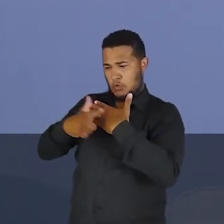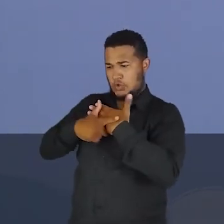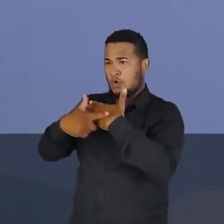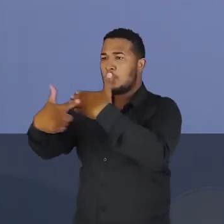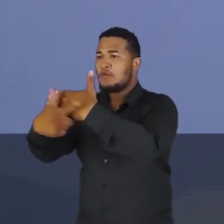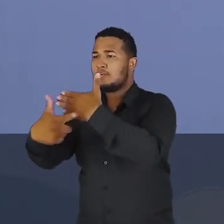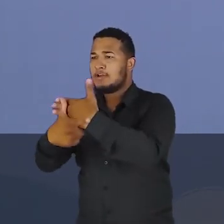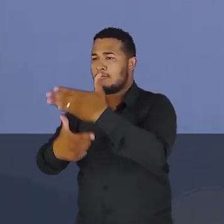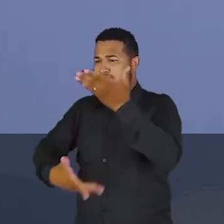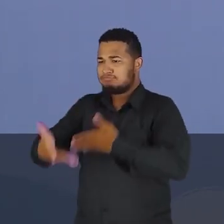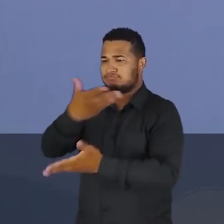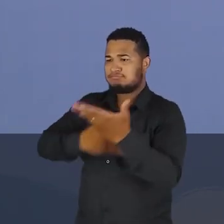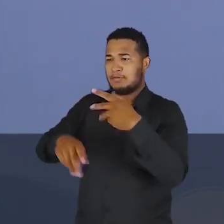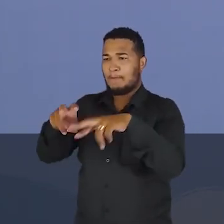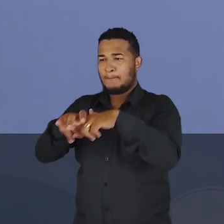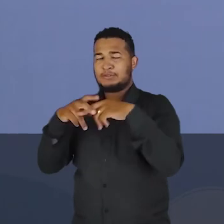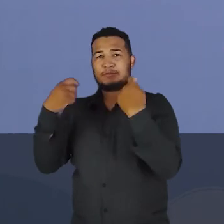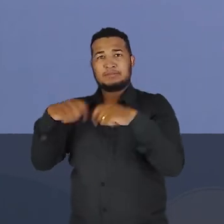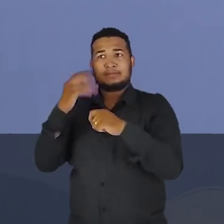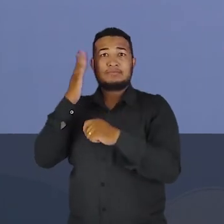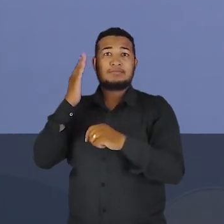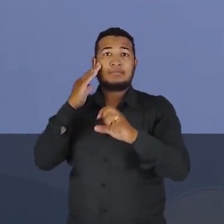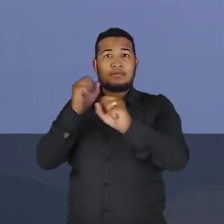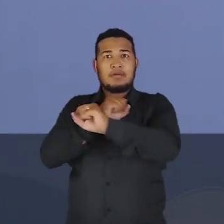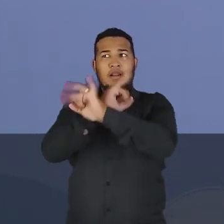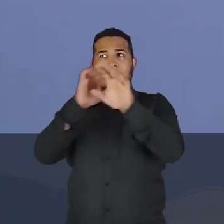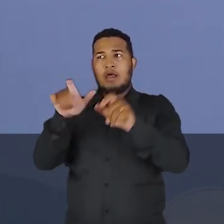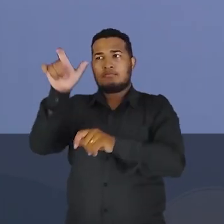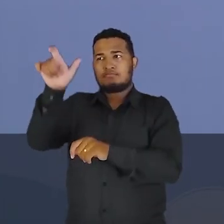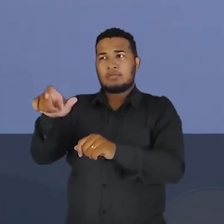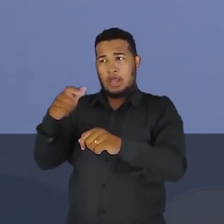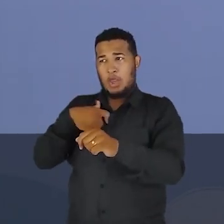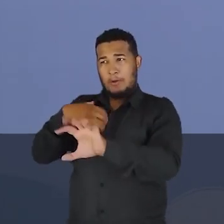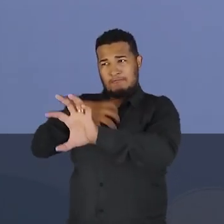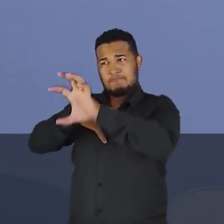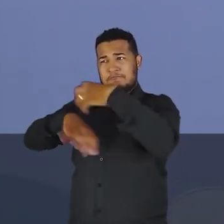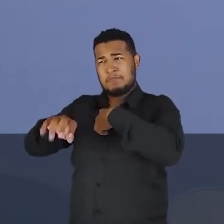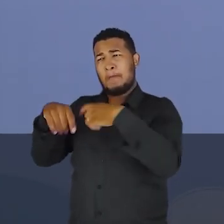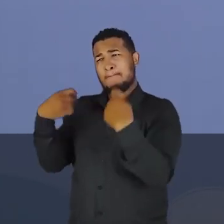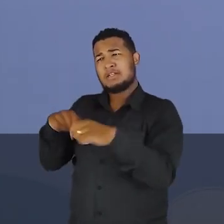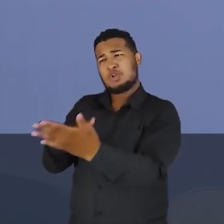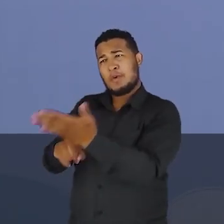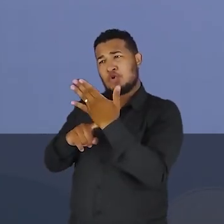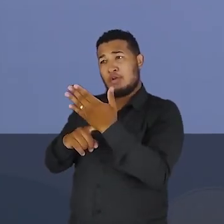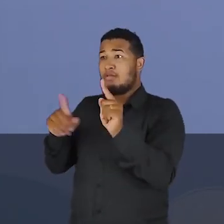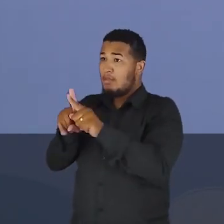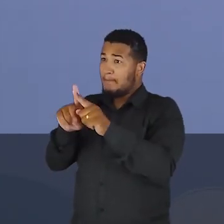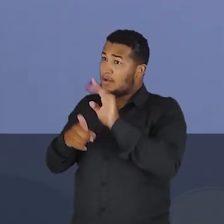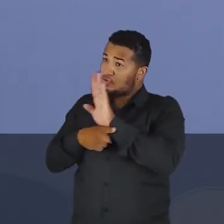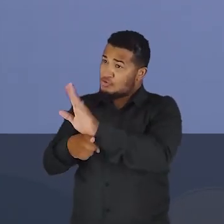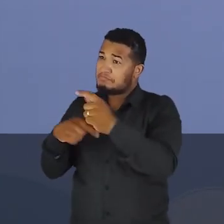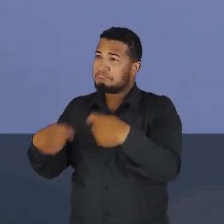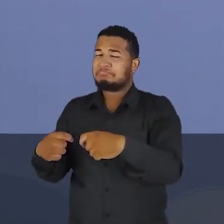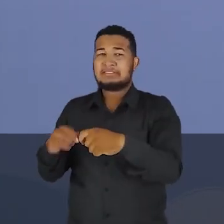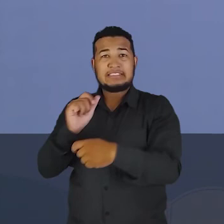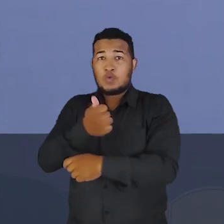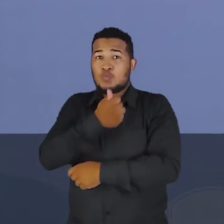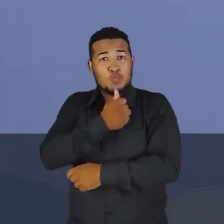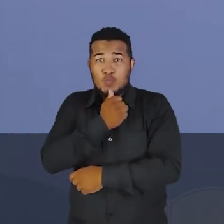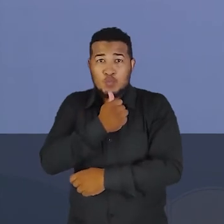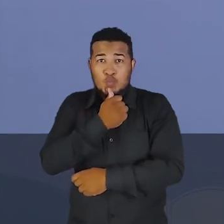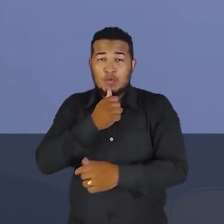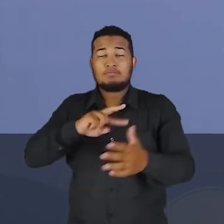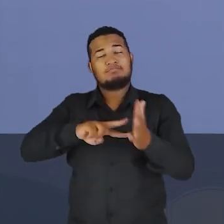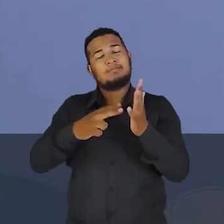importantes, por isso precisam entender que o outro precisa de mim e eu dele, as crises acabam por não existir ou por